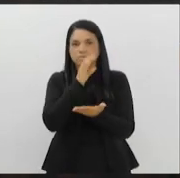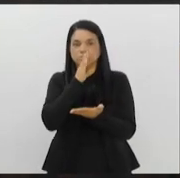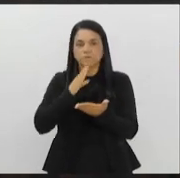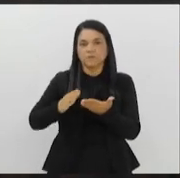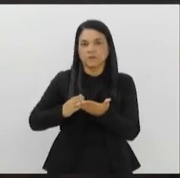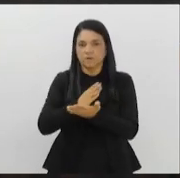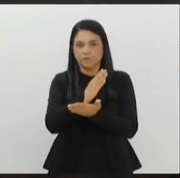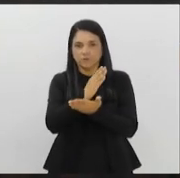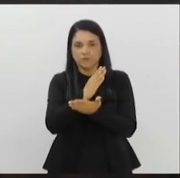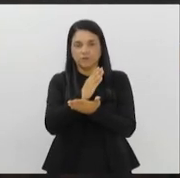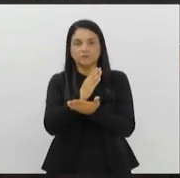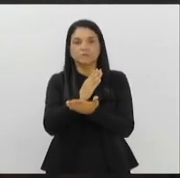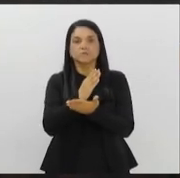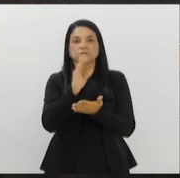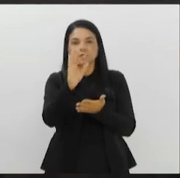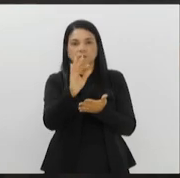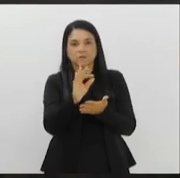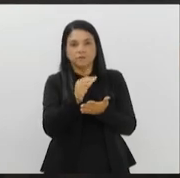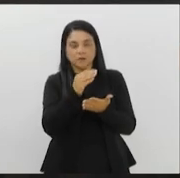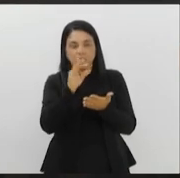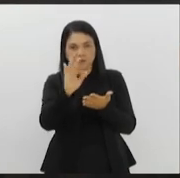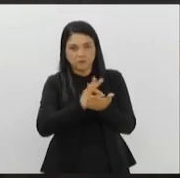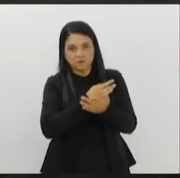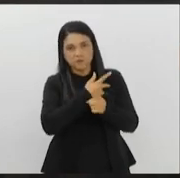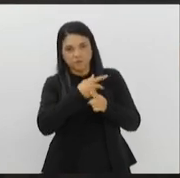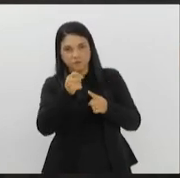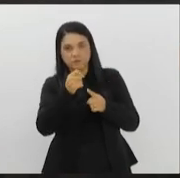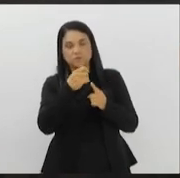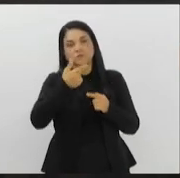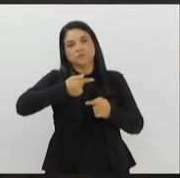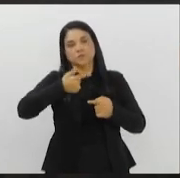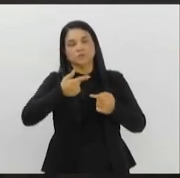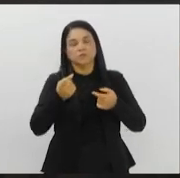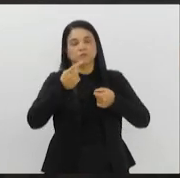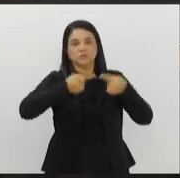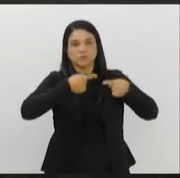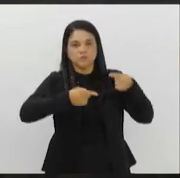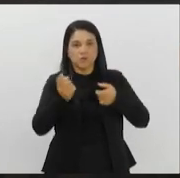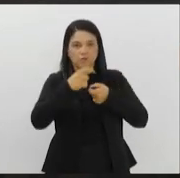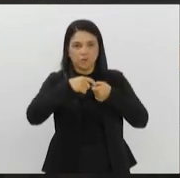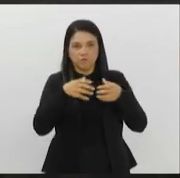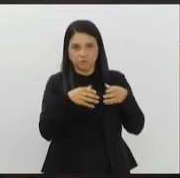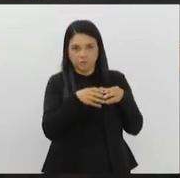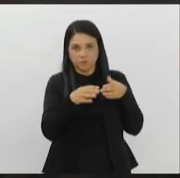como estão. Aprovado, vai a redação do vencido para a segunda discussão.